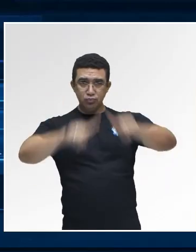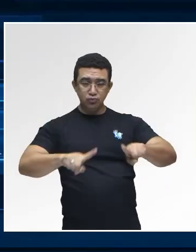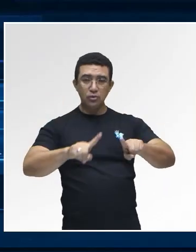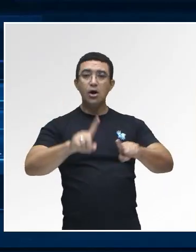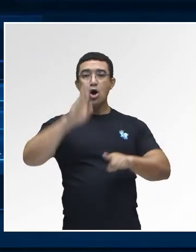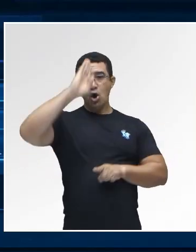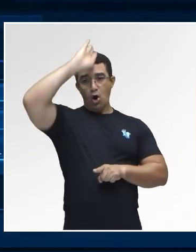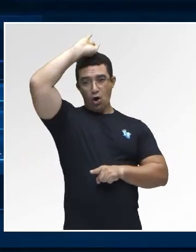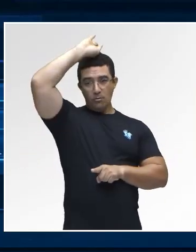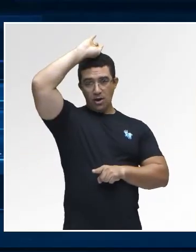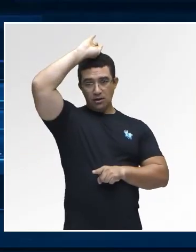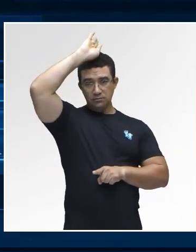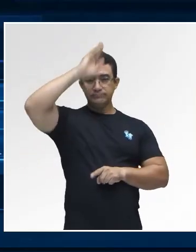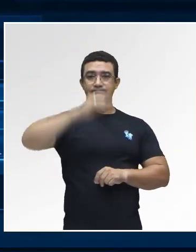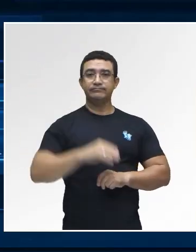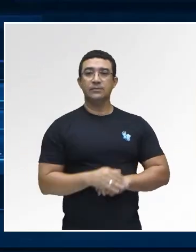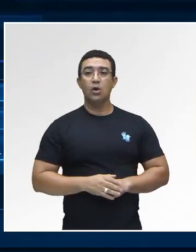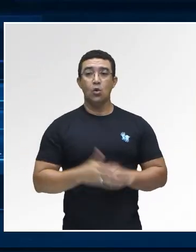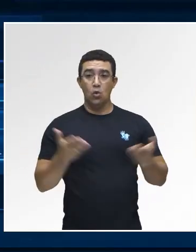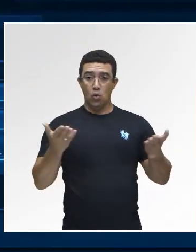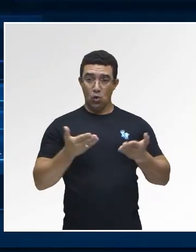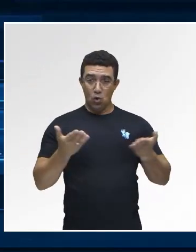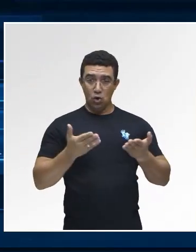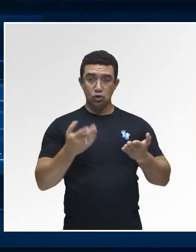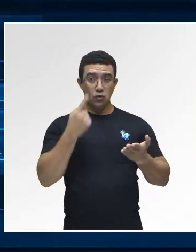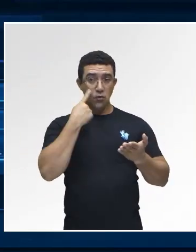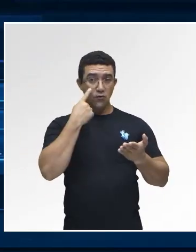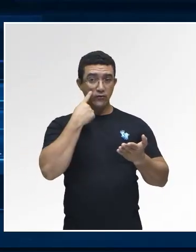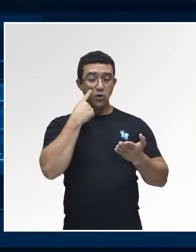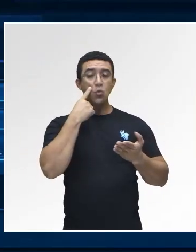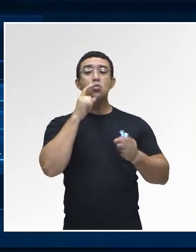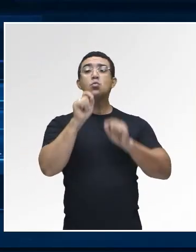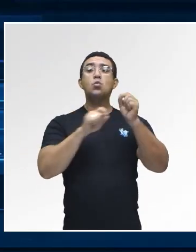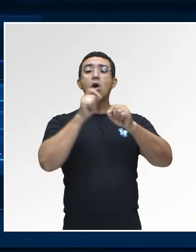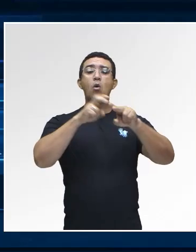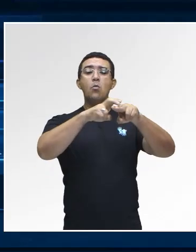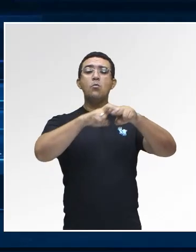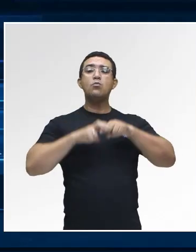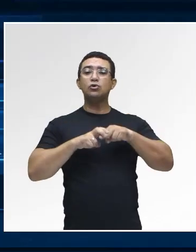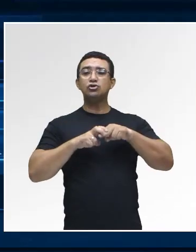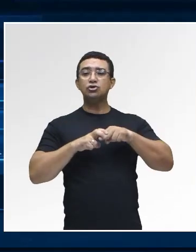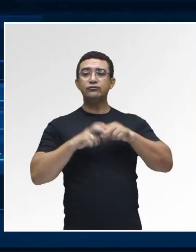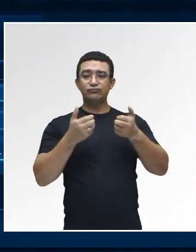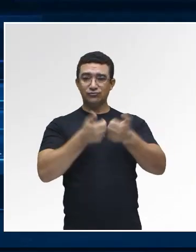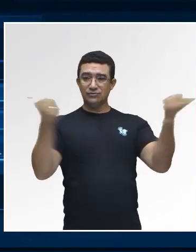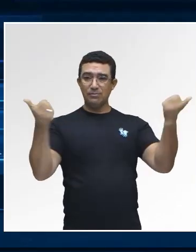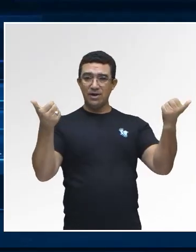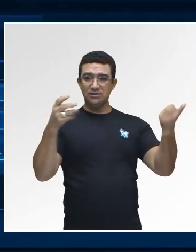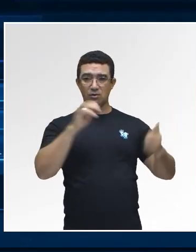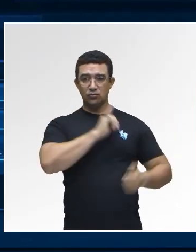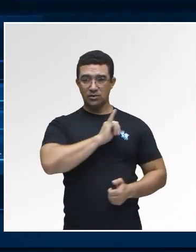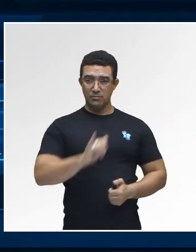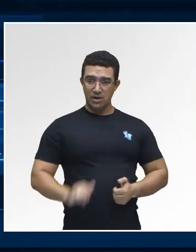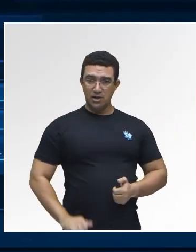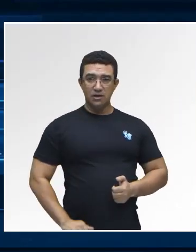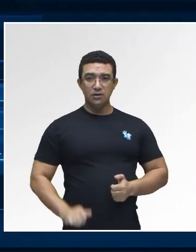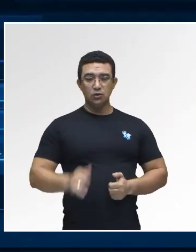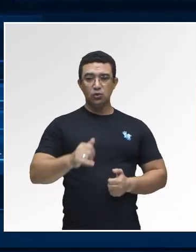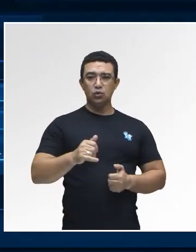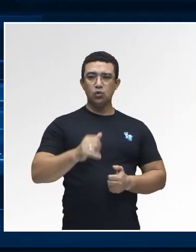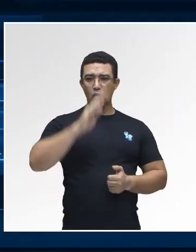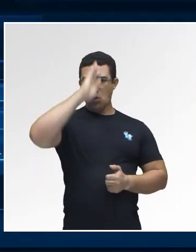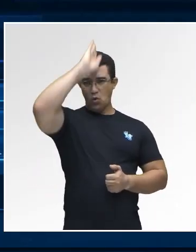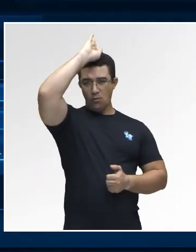Então vamos trazer aí para nós, pontuarmos os motivos para a desagregação do Império Romano. Então nós temos no primeiro